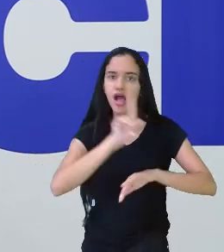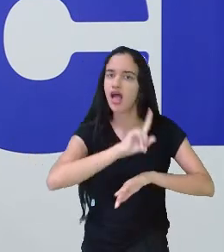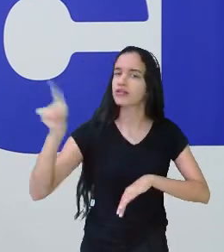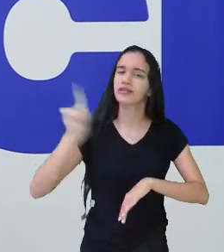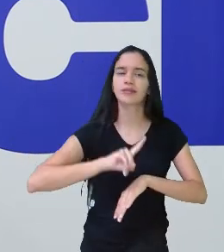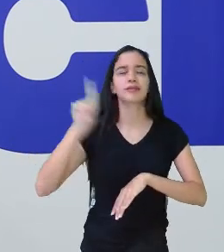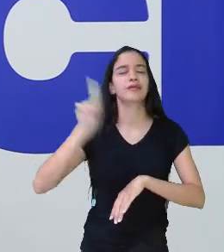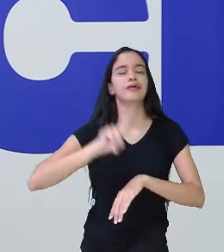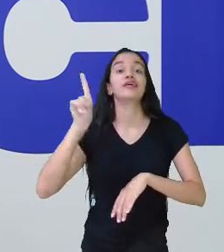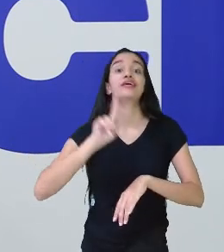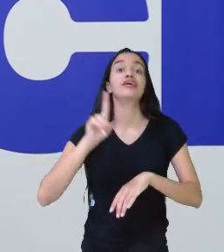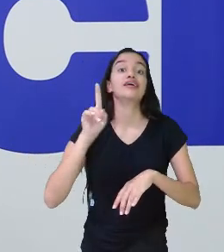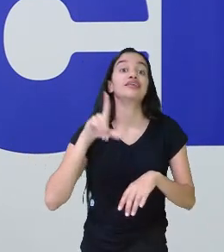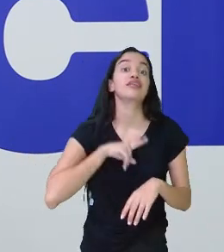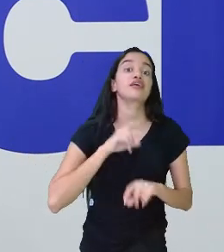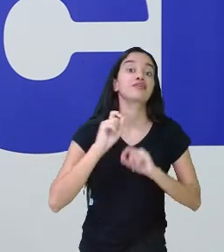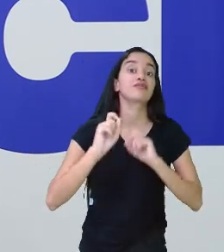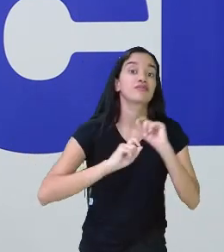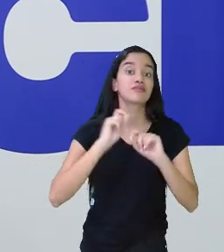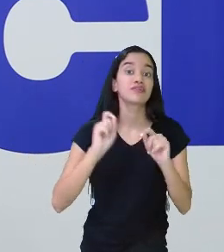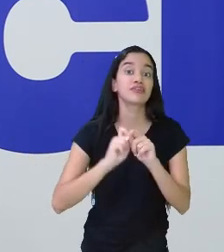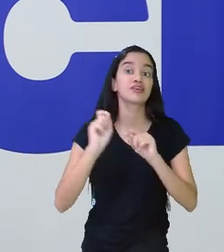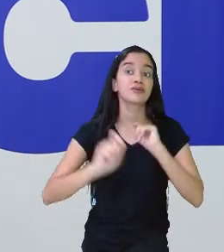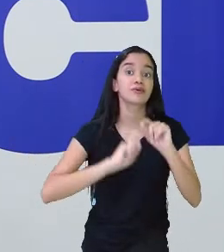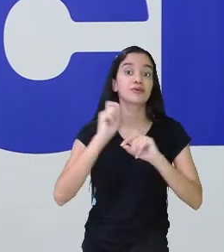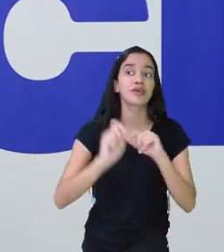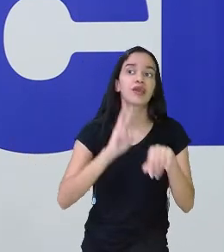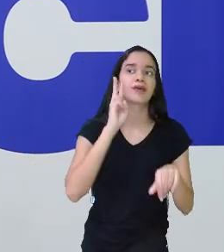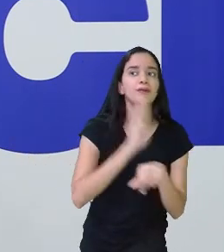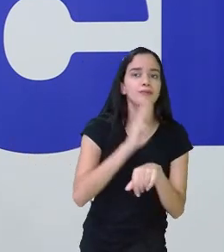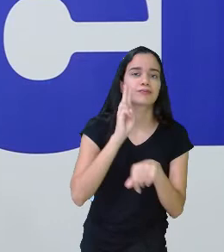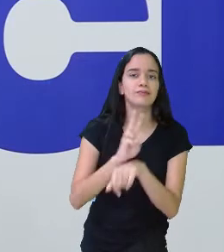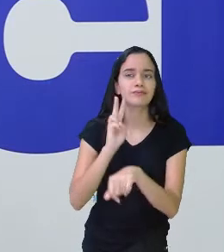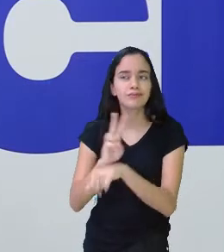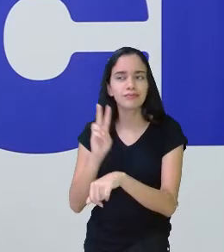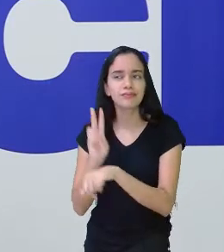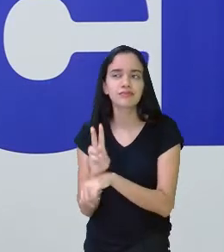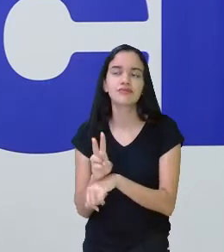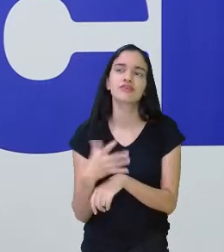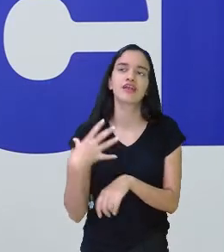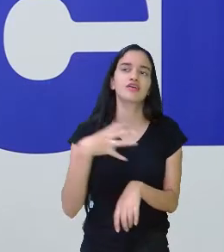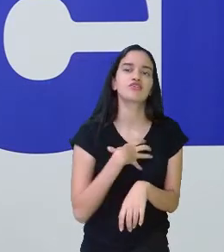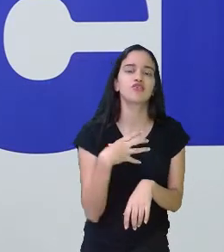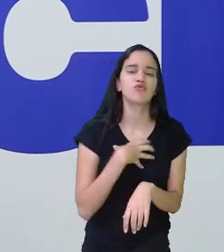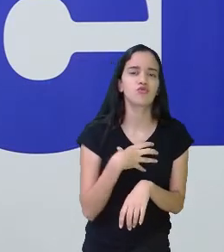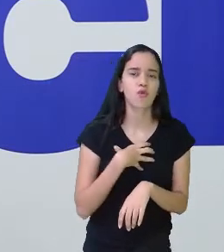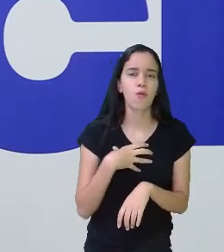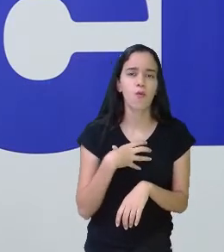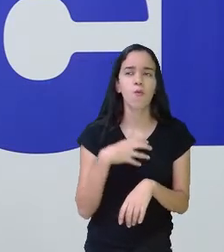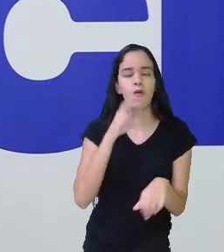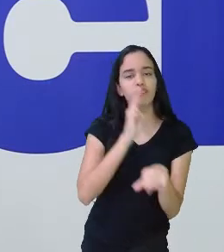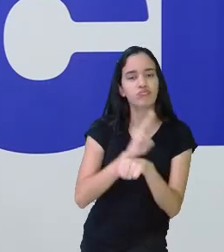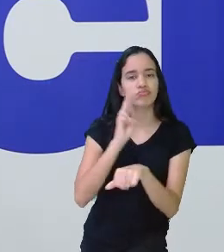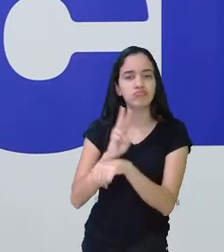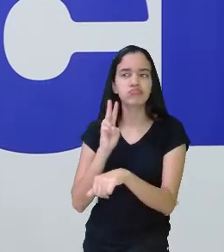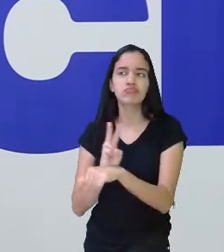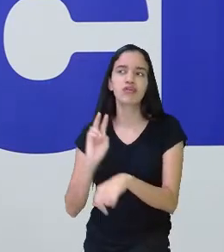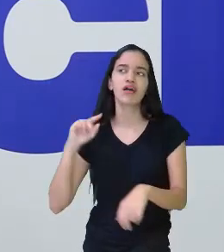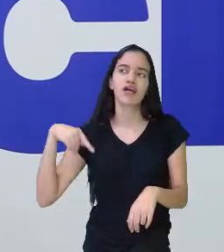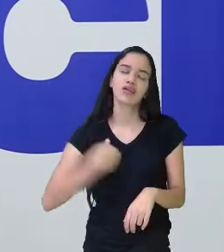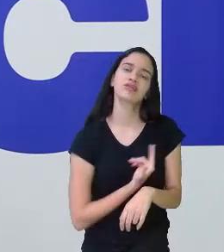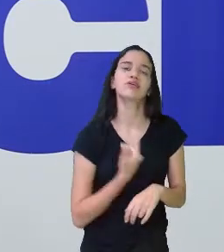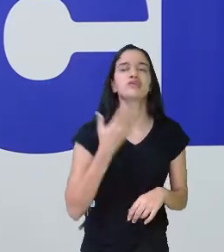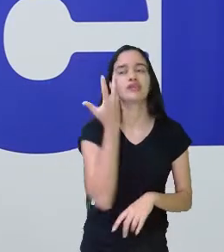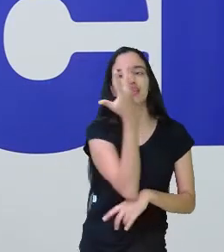aqui preservar, né, minha gente? E tem várias formas da gente preservar aí a nossa